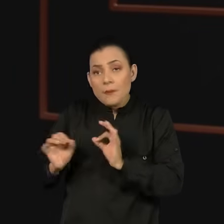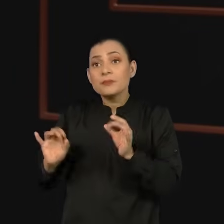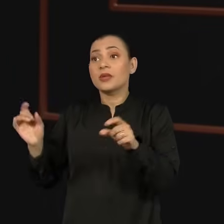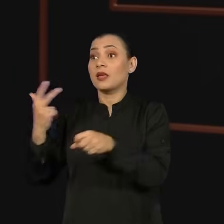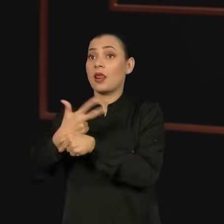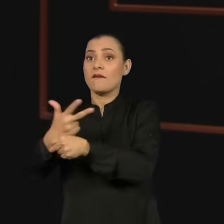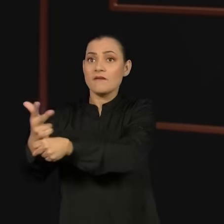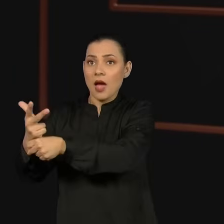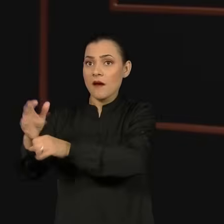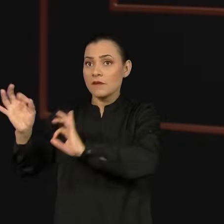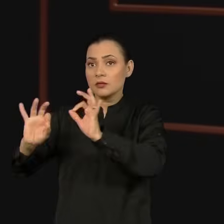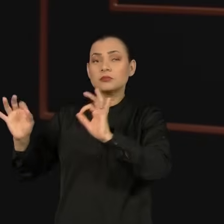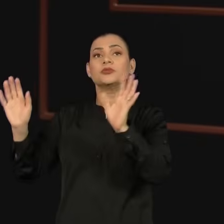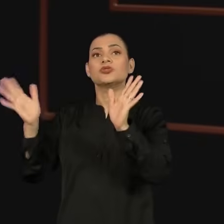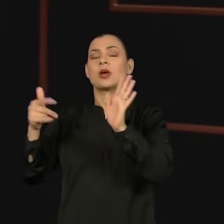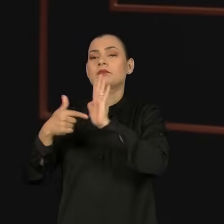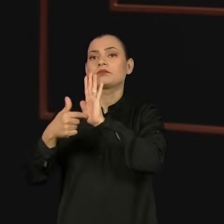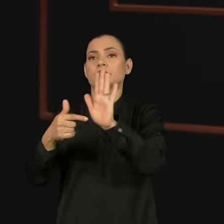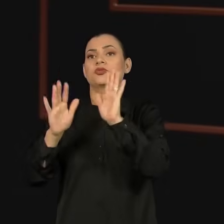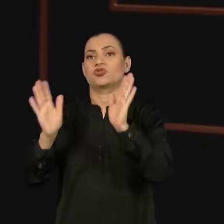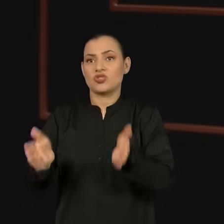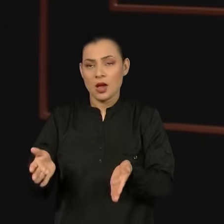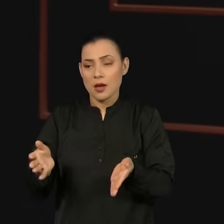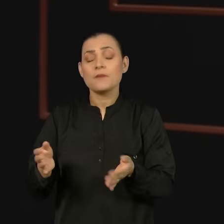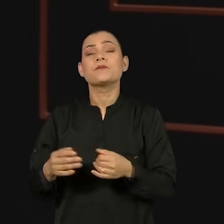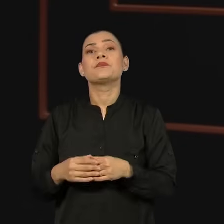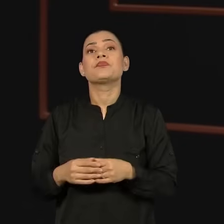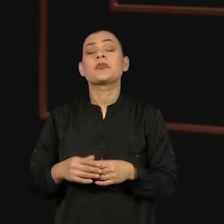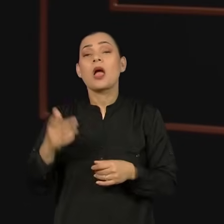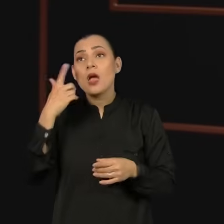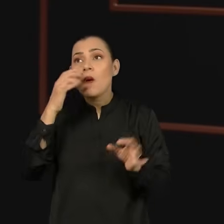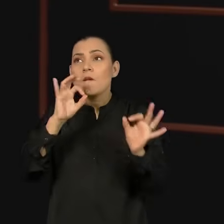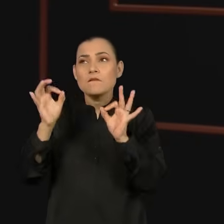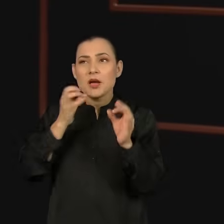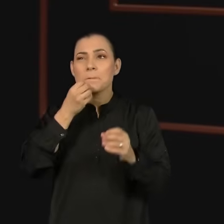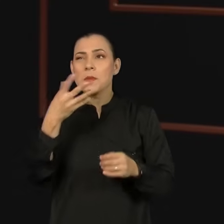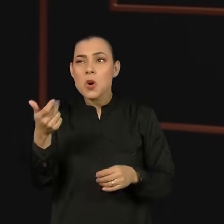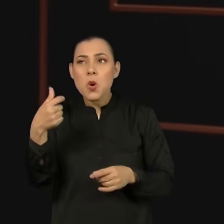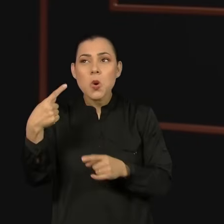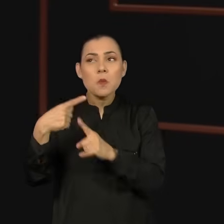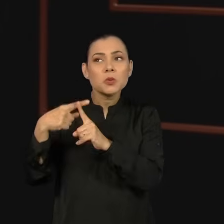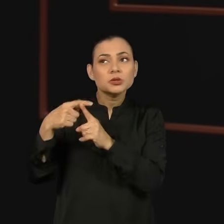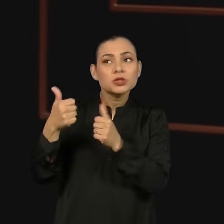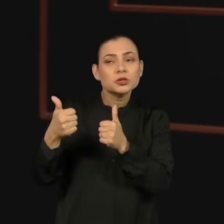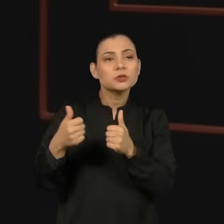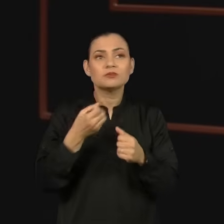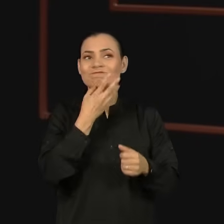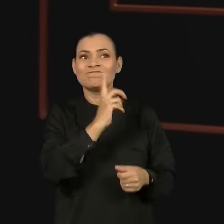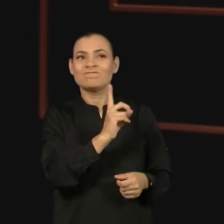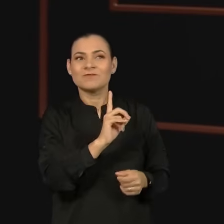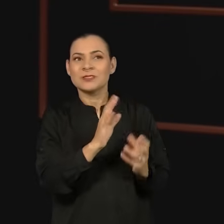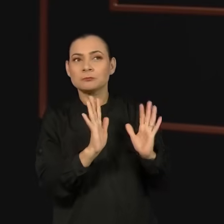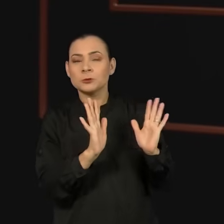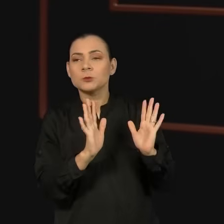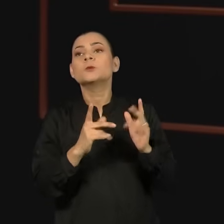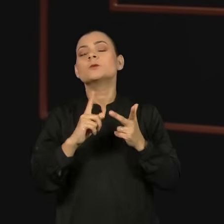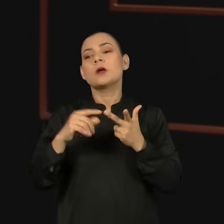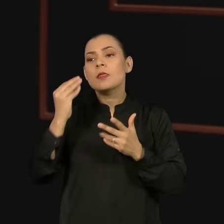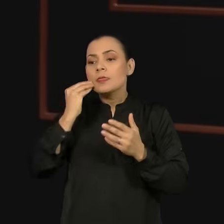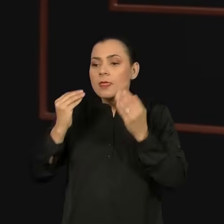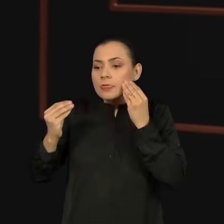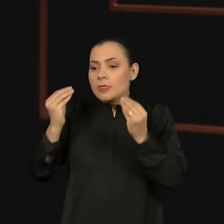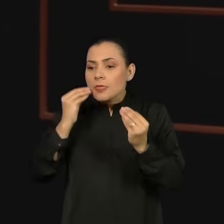já aparecia, né? E aí eu via as coisas que davam certo, as que não davam certo,